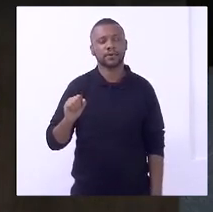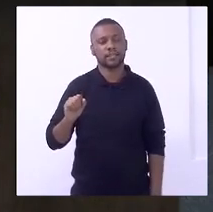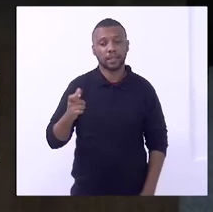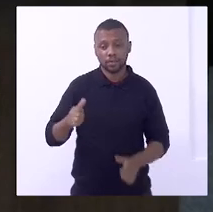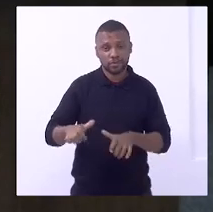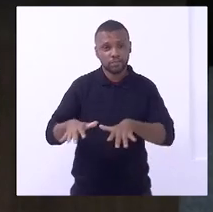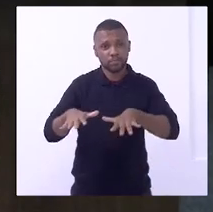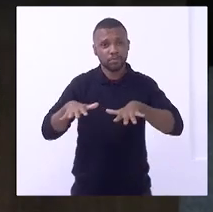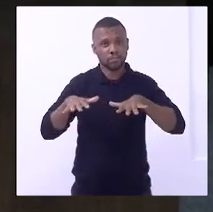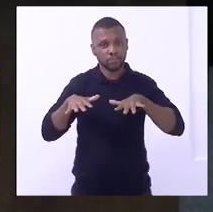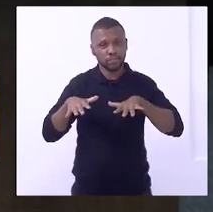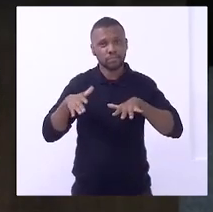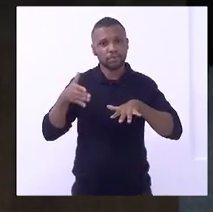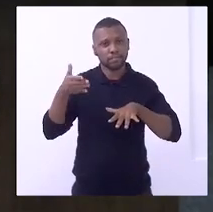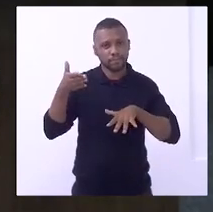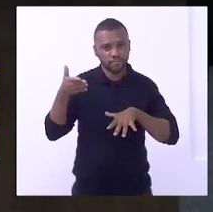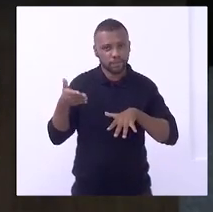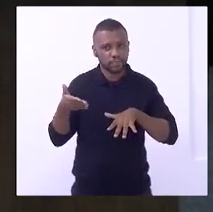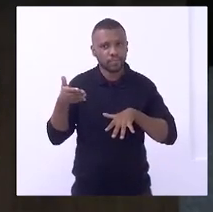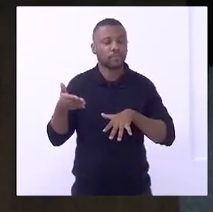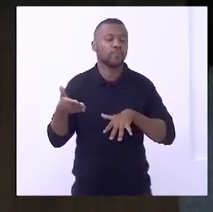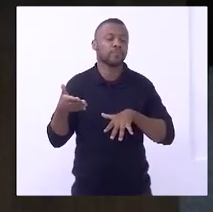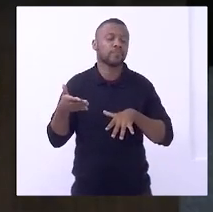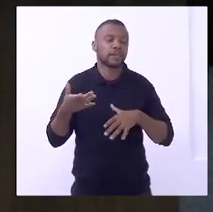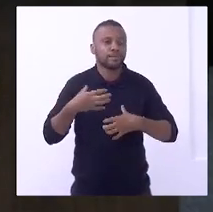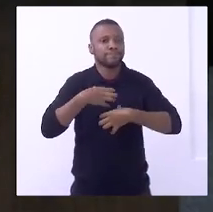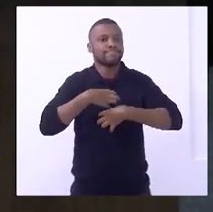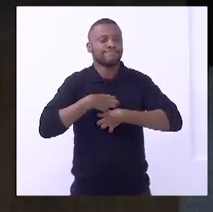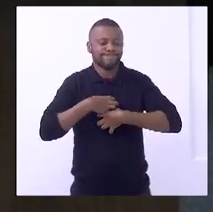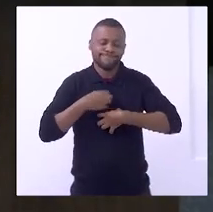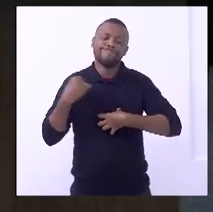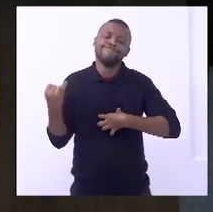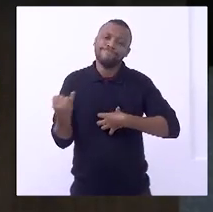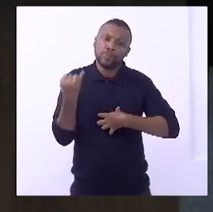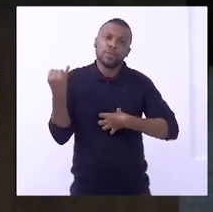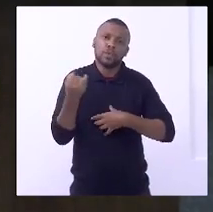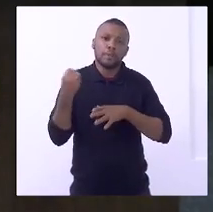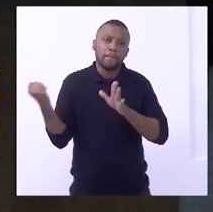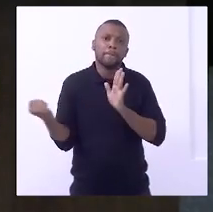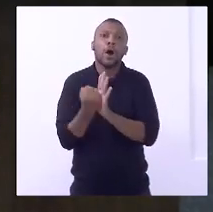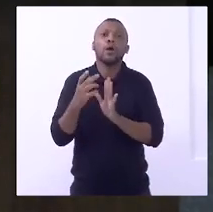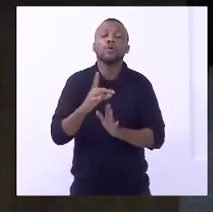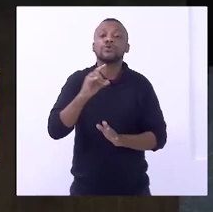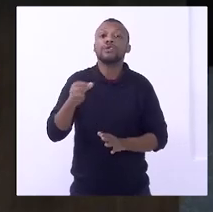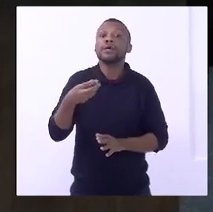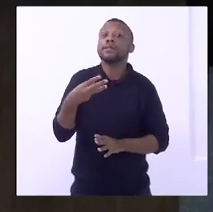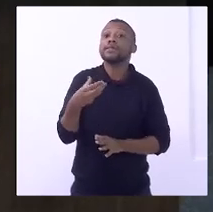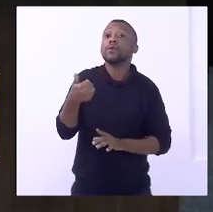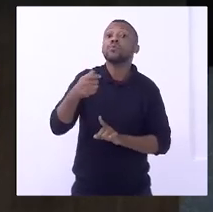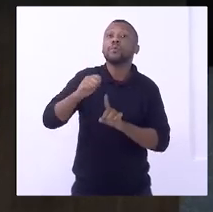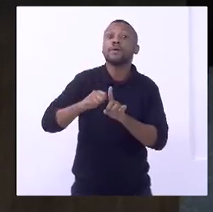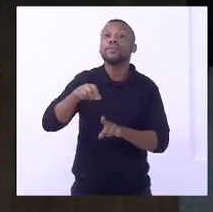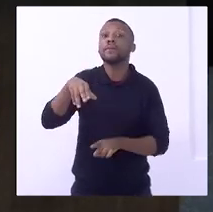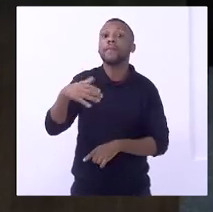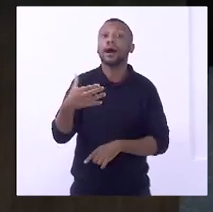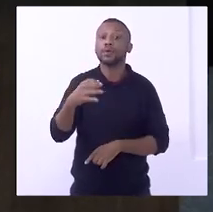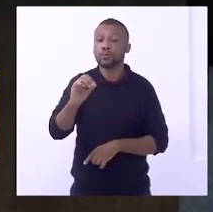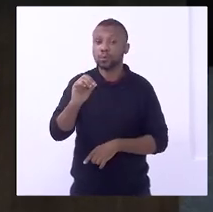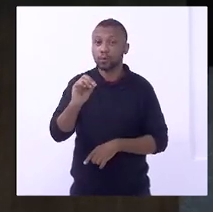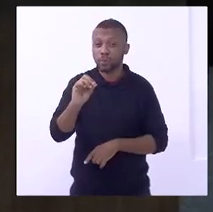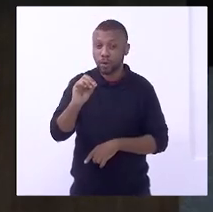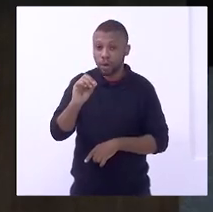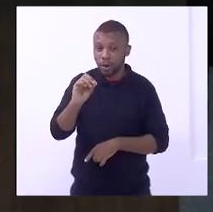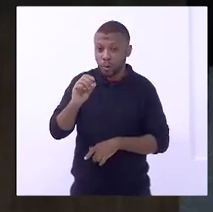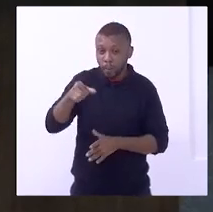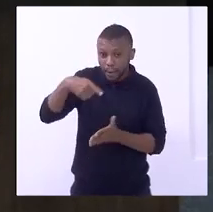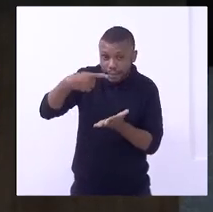mencionar essa data tão importante para a história do Brasil, que é o 31 de março. Uma data de restauração da